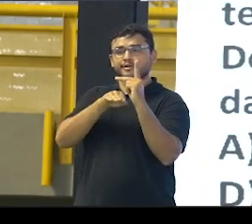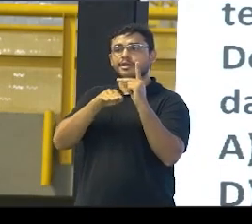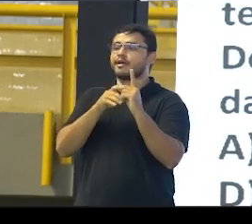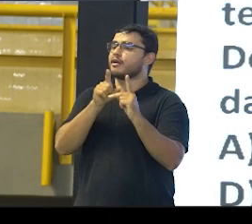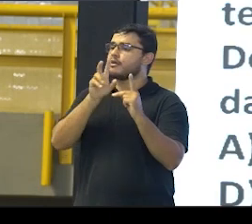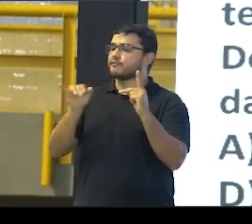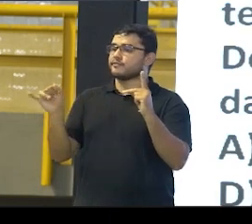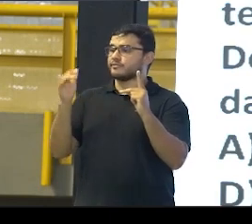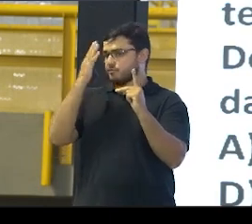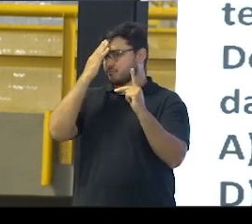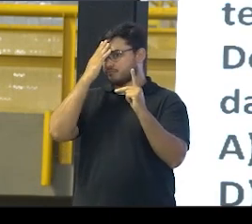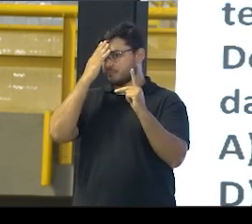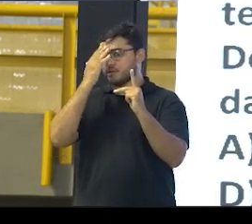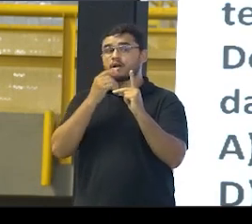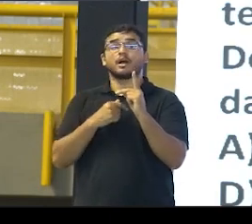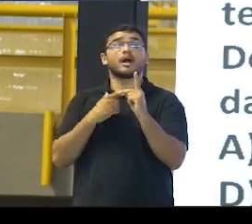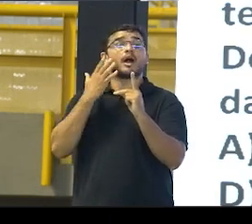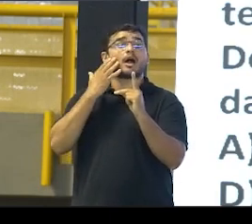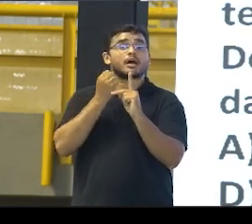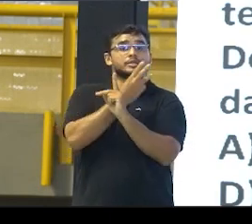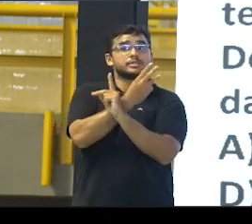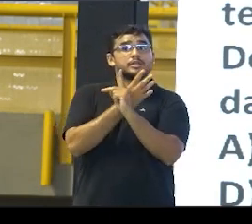era 3x4,